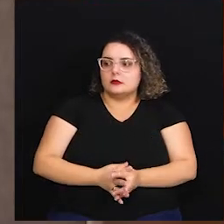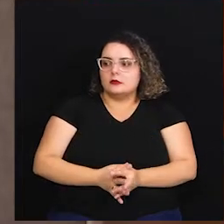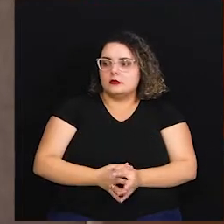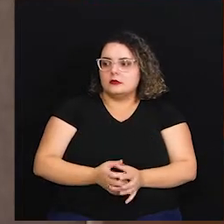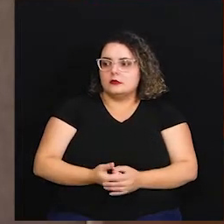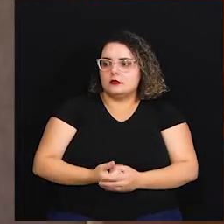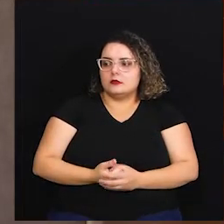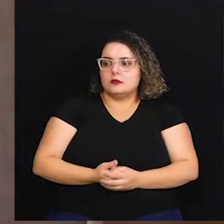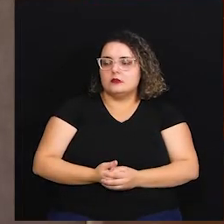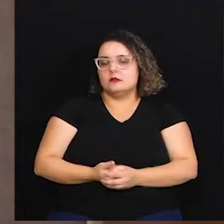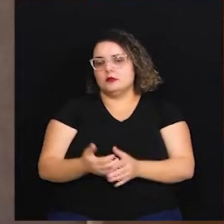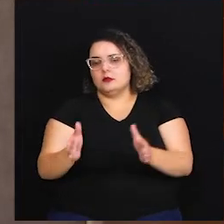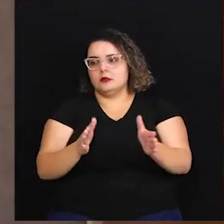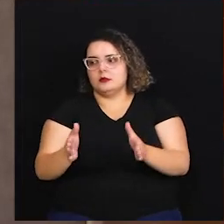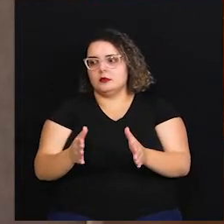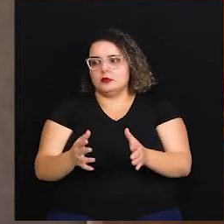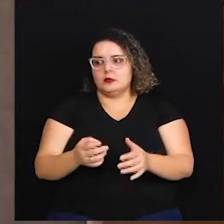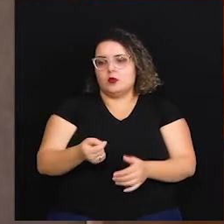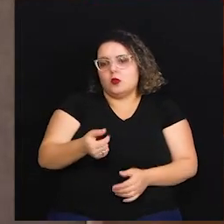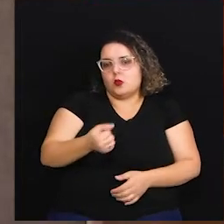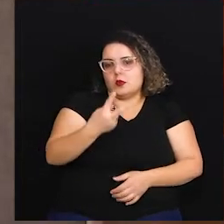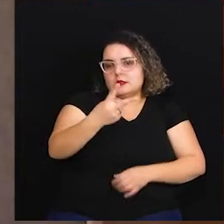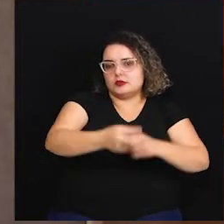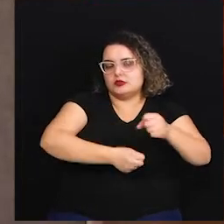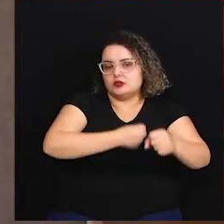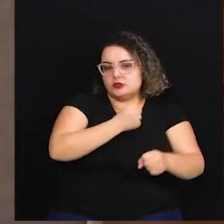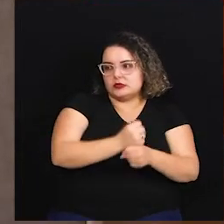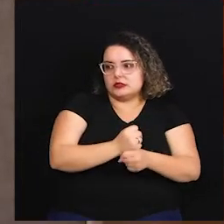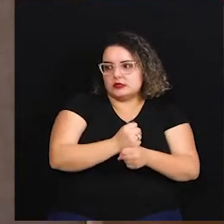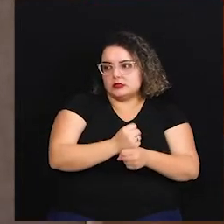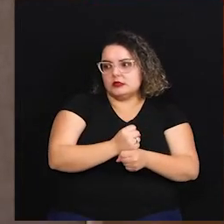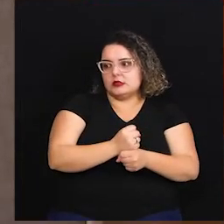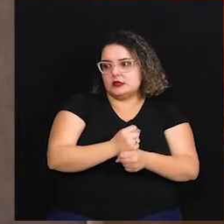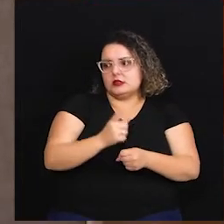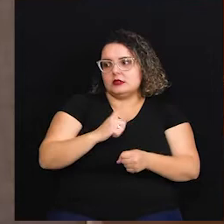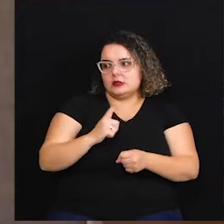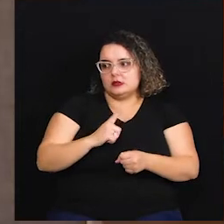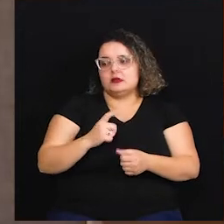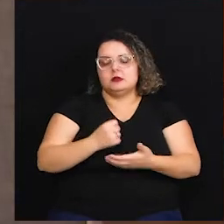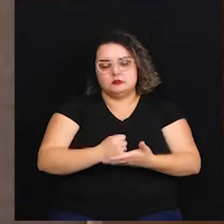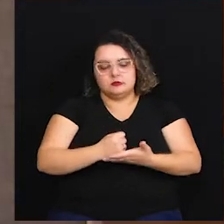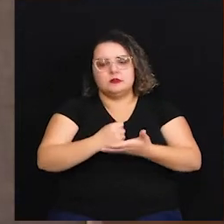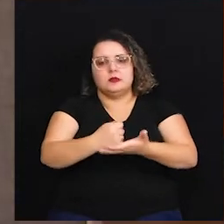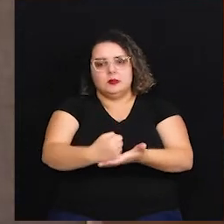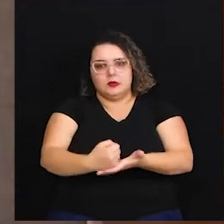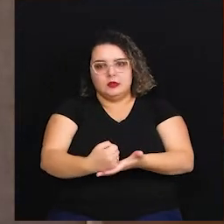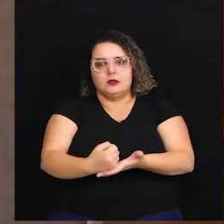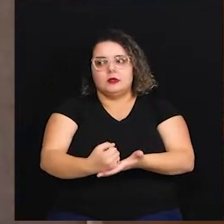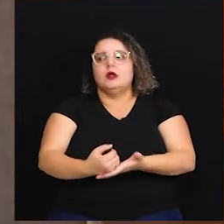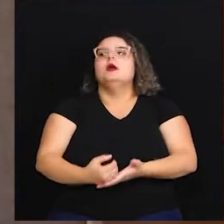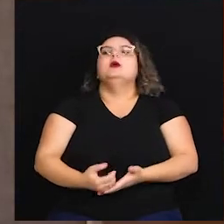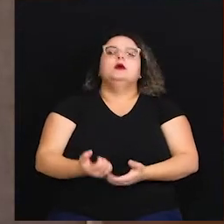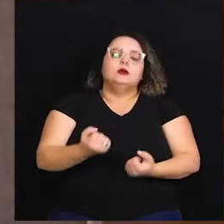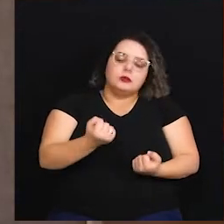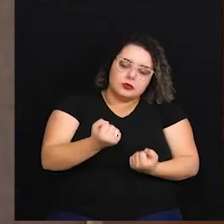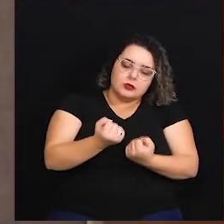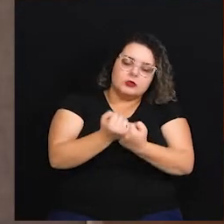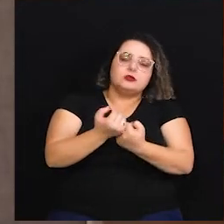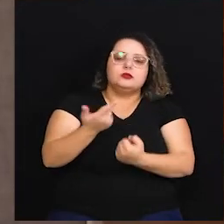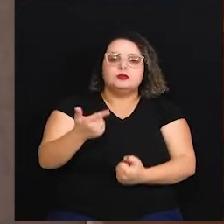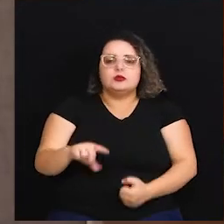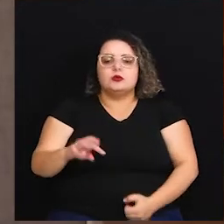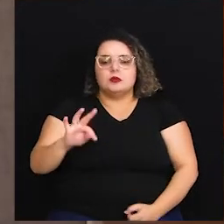Sim. E foi o que, durante esses quase 2 anos, levou o seu trabalho. O meu trabalho, sustentou de